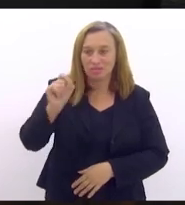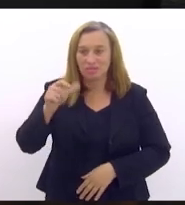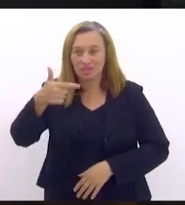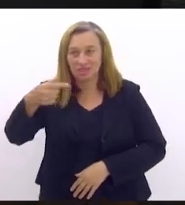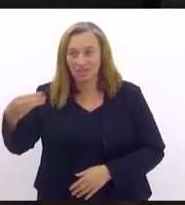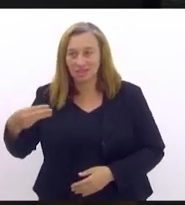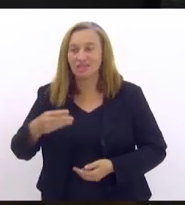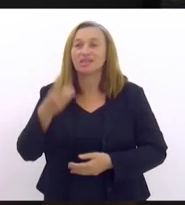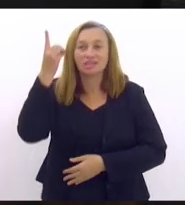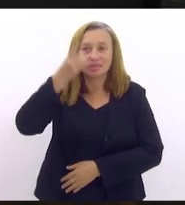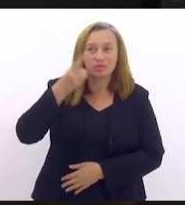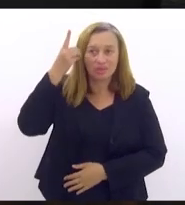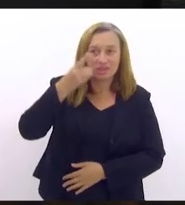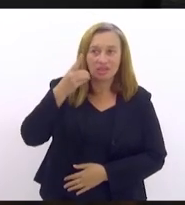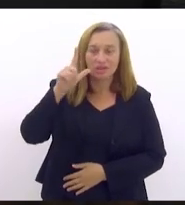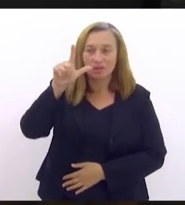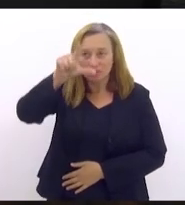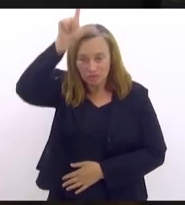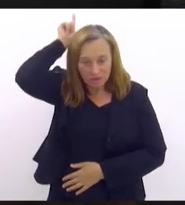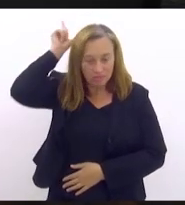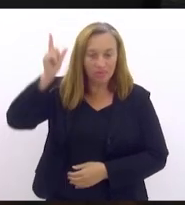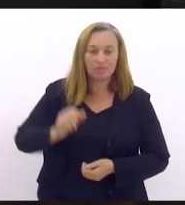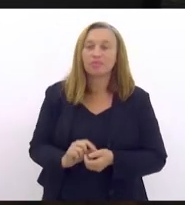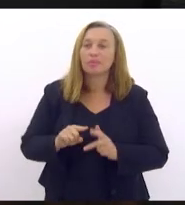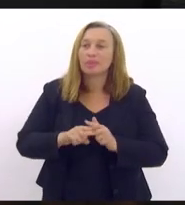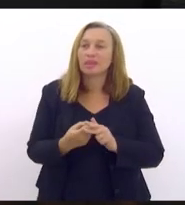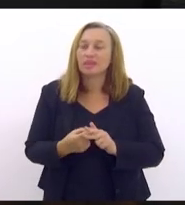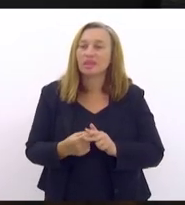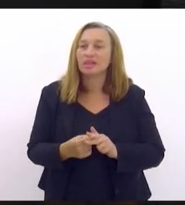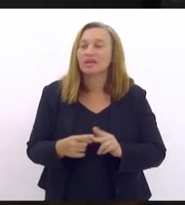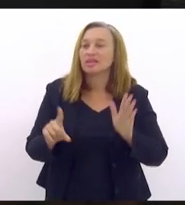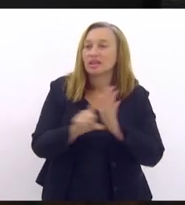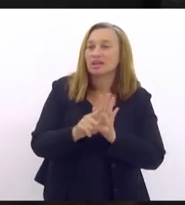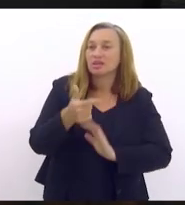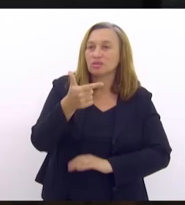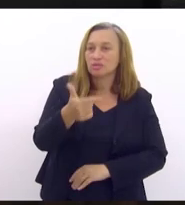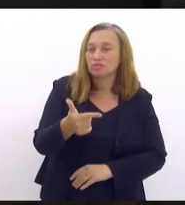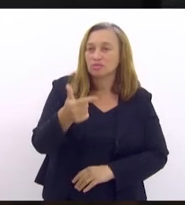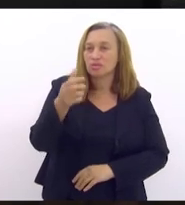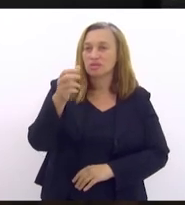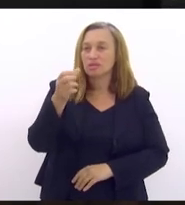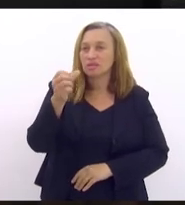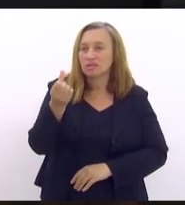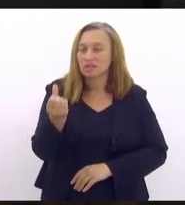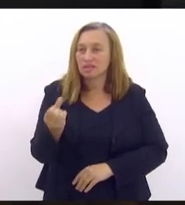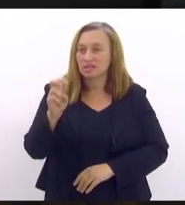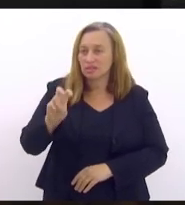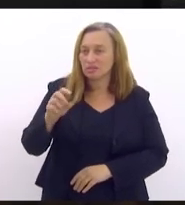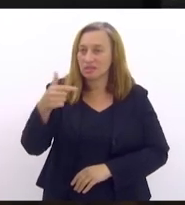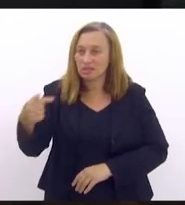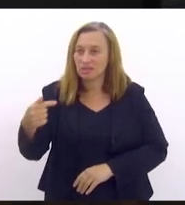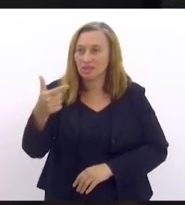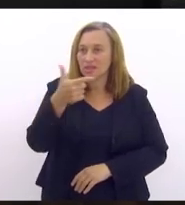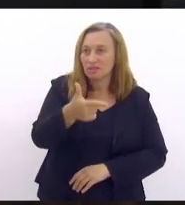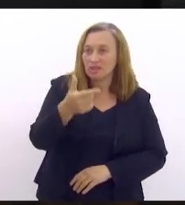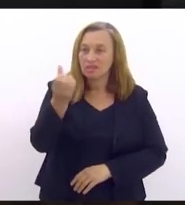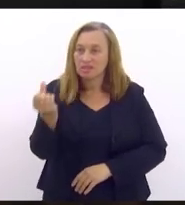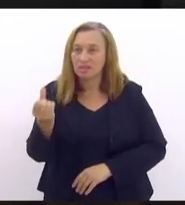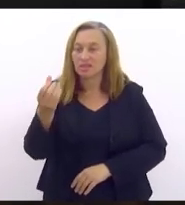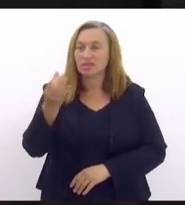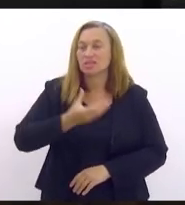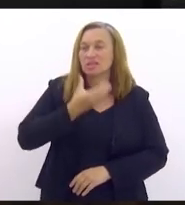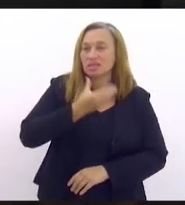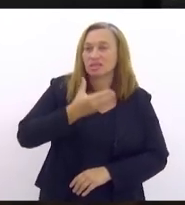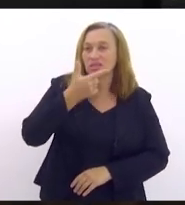2570-2023, de autoria do deputado Luiz Paulo, que altera o dispositivo da lei 2657, de 26 de